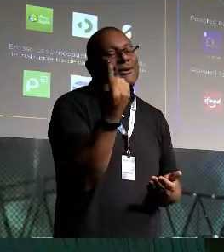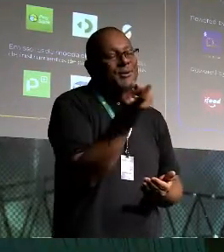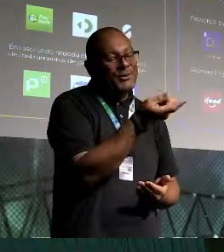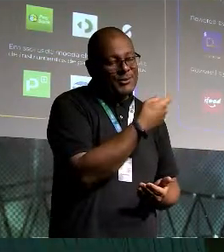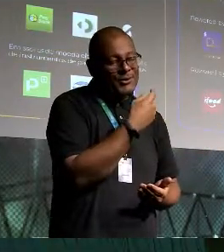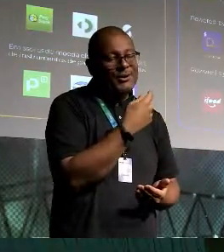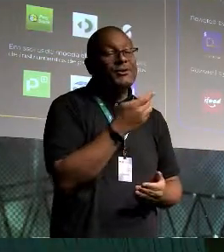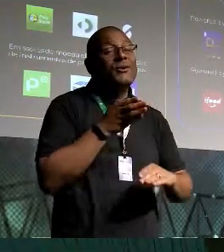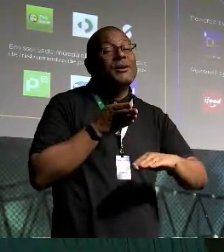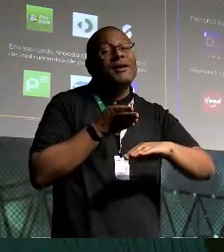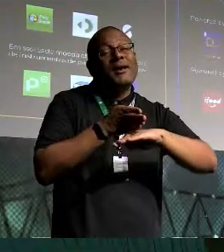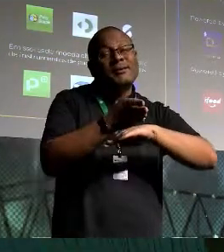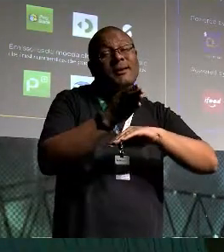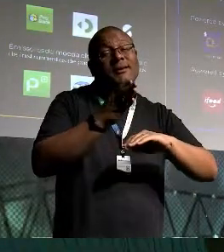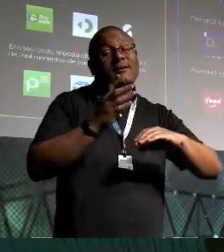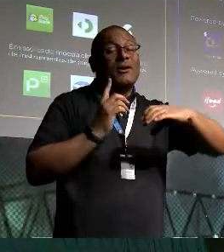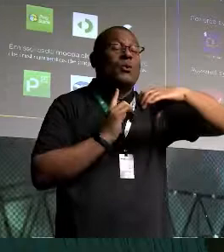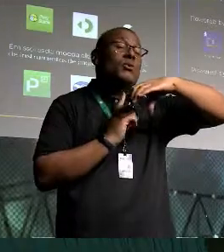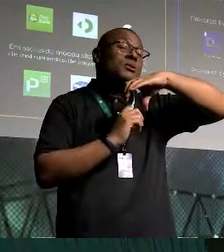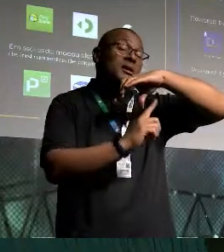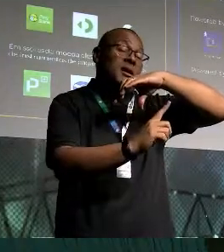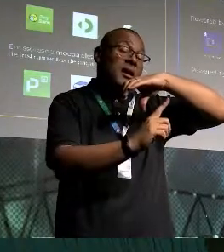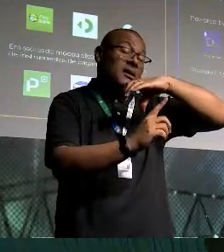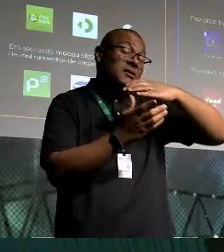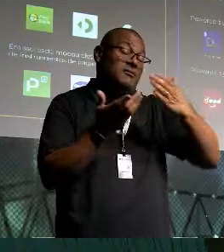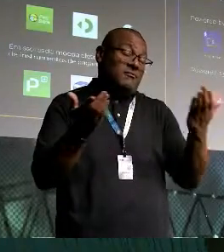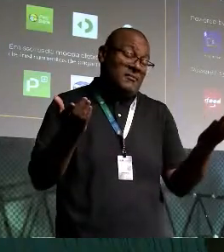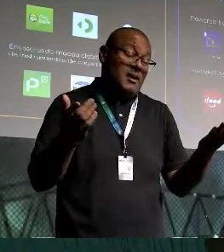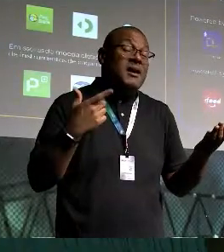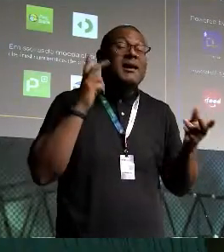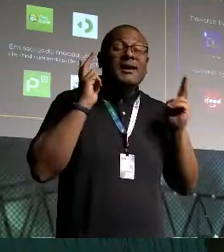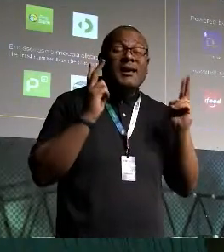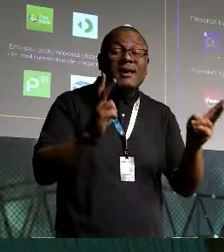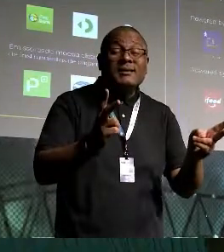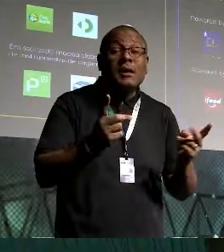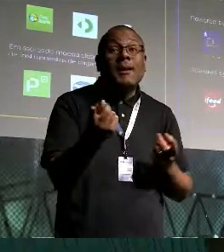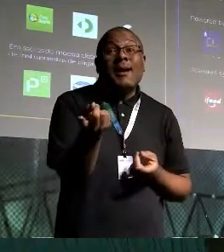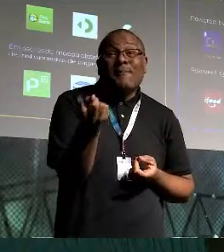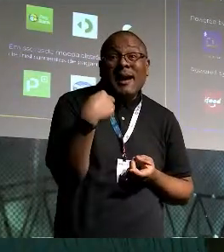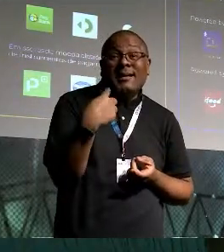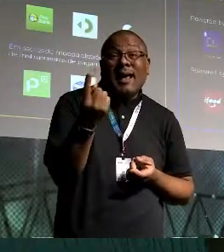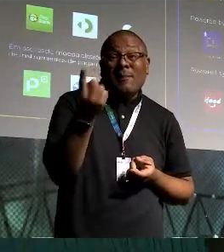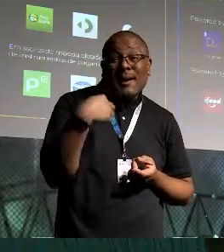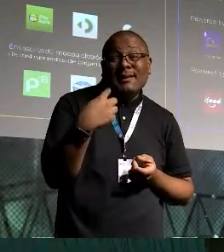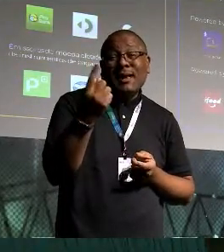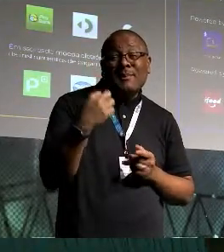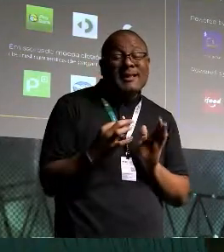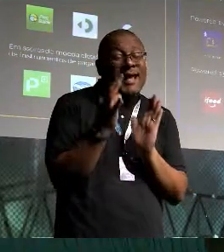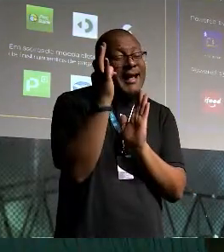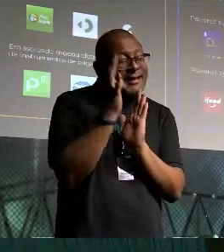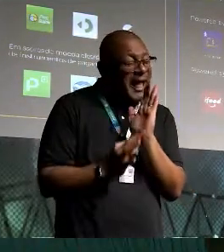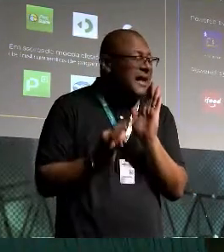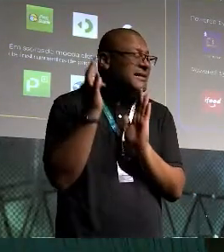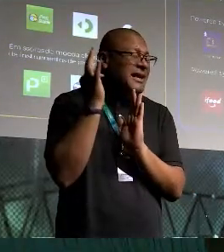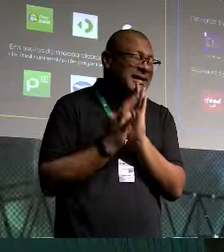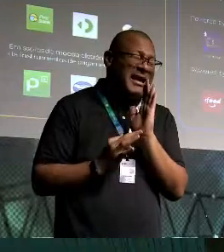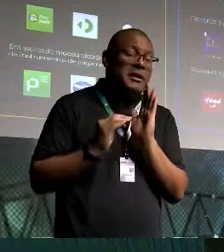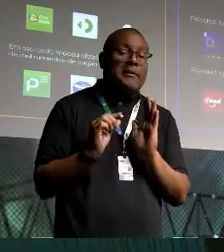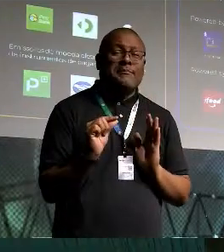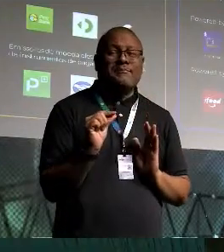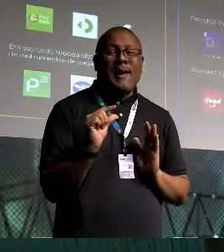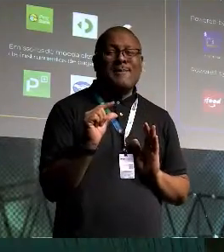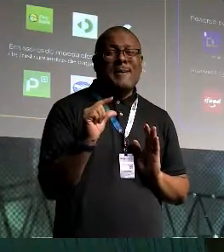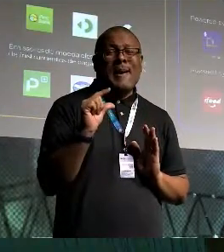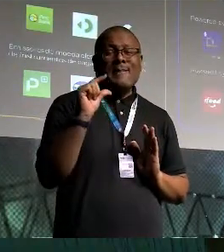somos os usuários, os clientes, que acabam ficando submetidos a taxas altas, salgadas, e